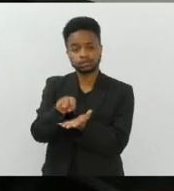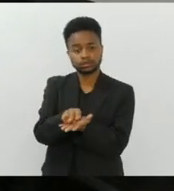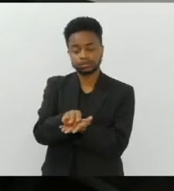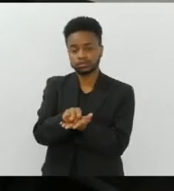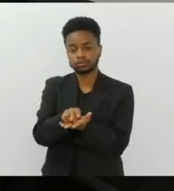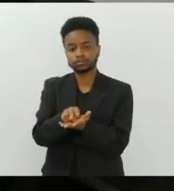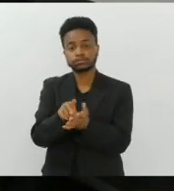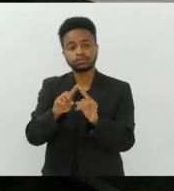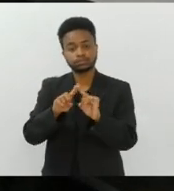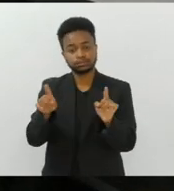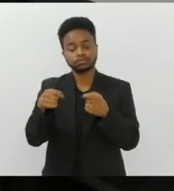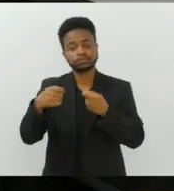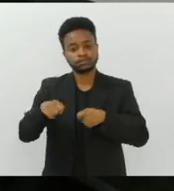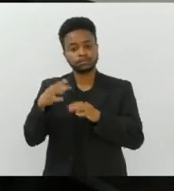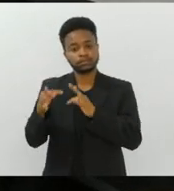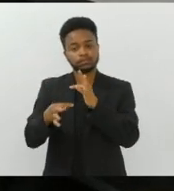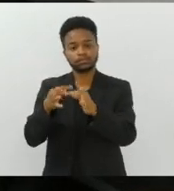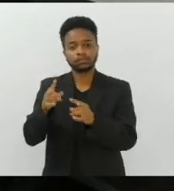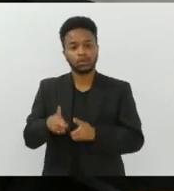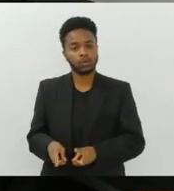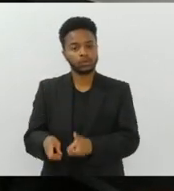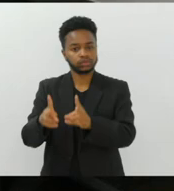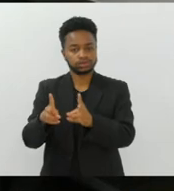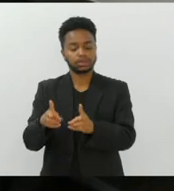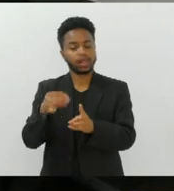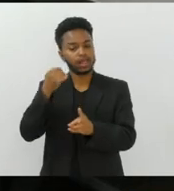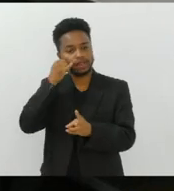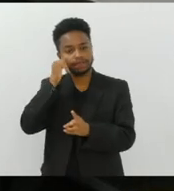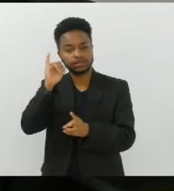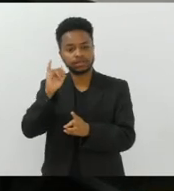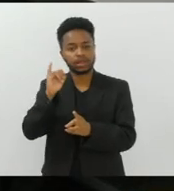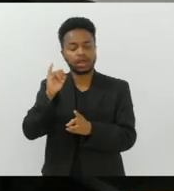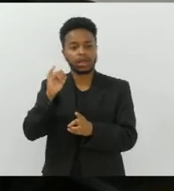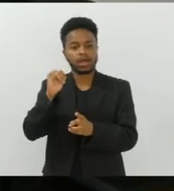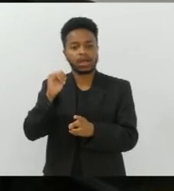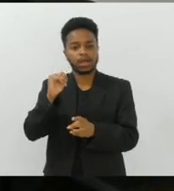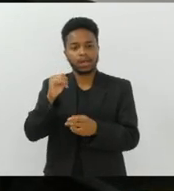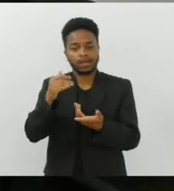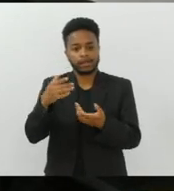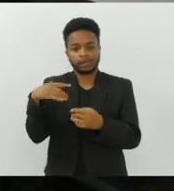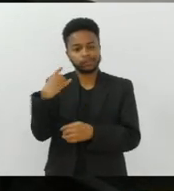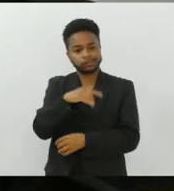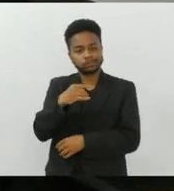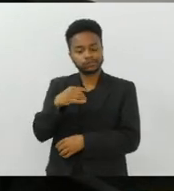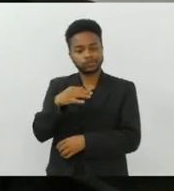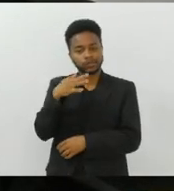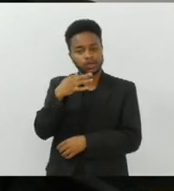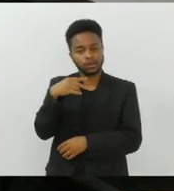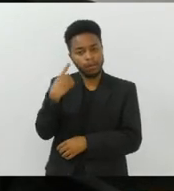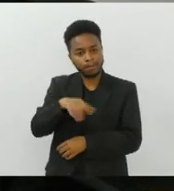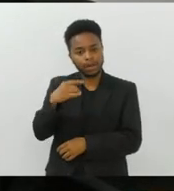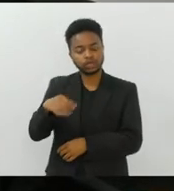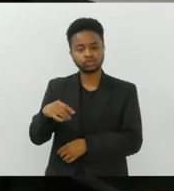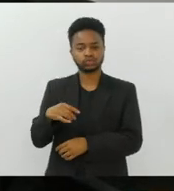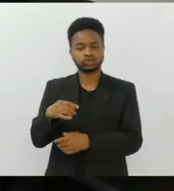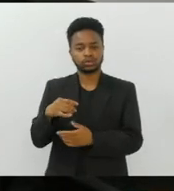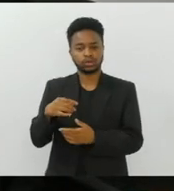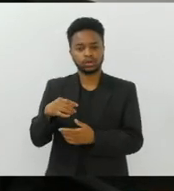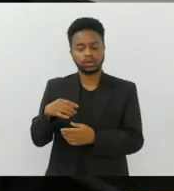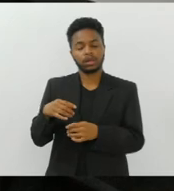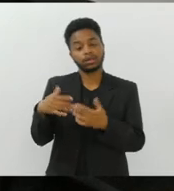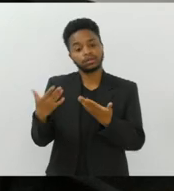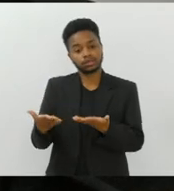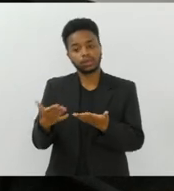eu tenho a necessidade de um tratamento médico que garanta a incolumidade física. E, portanto, eu não poderia ter, pela decisão do